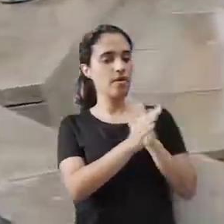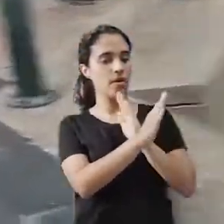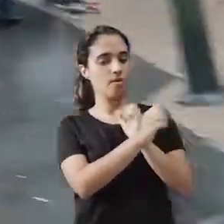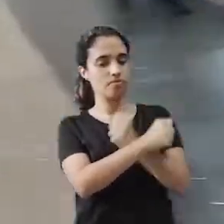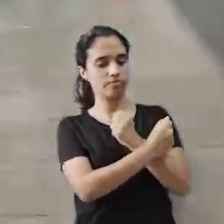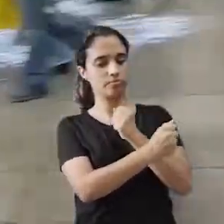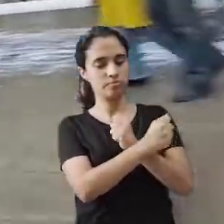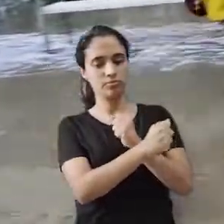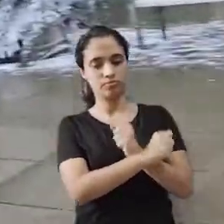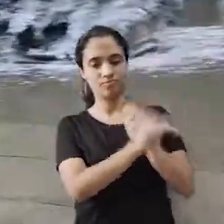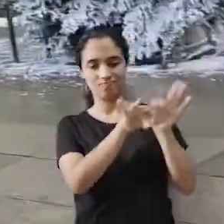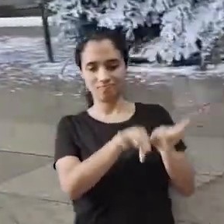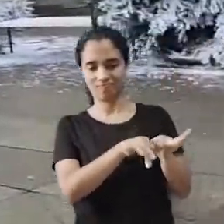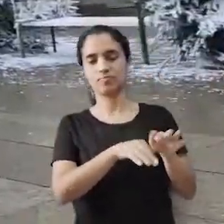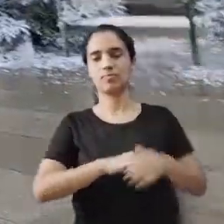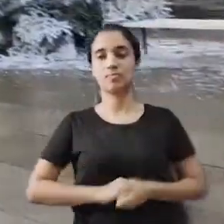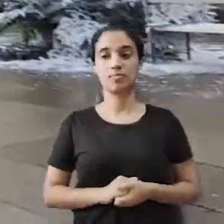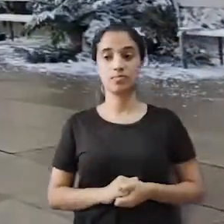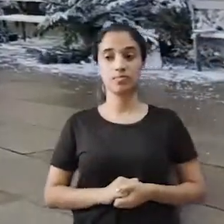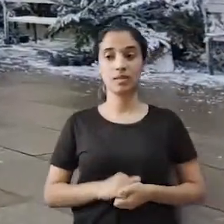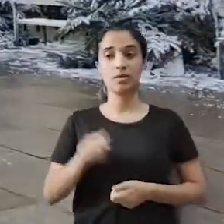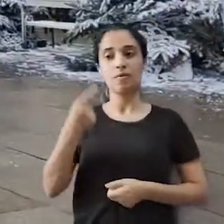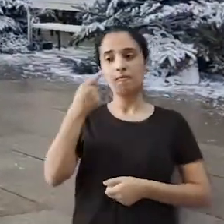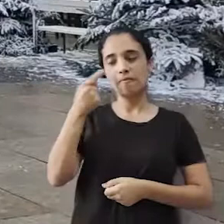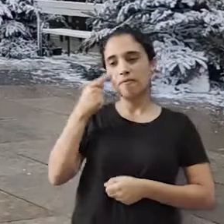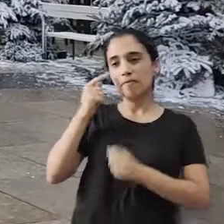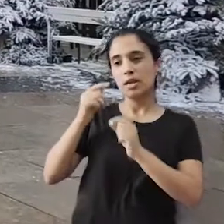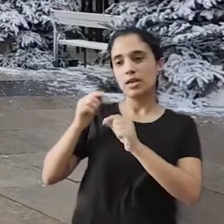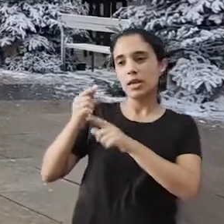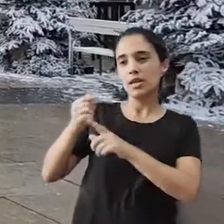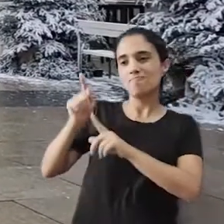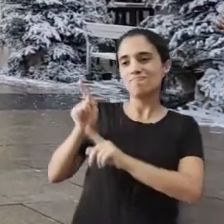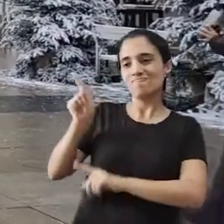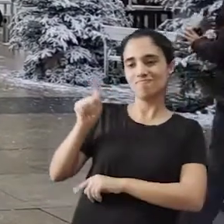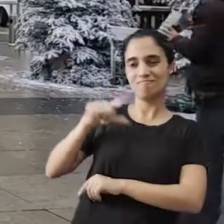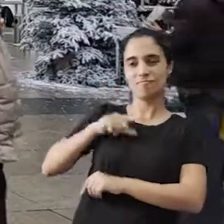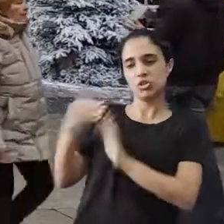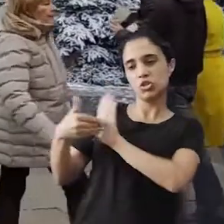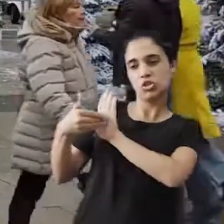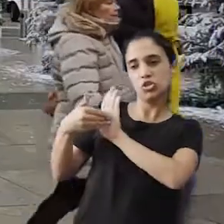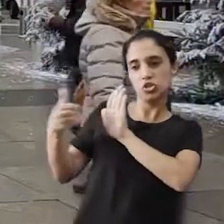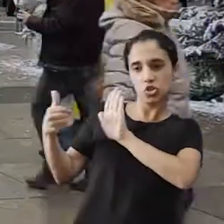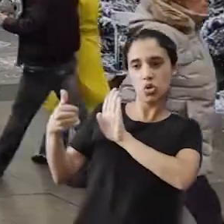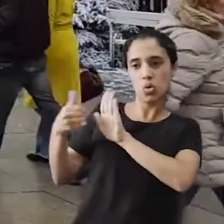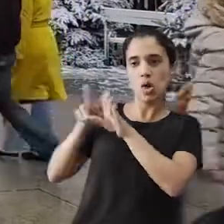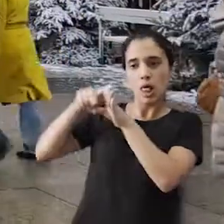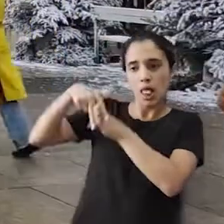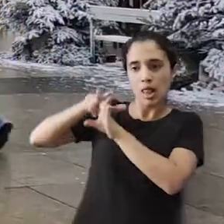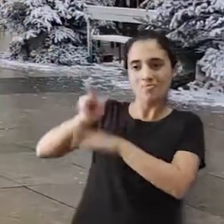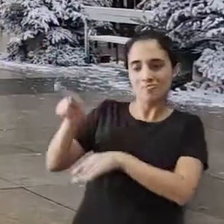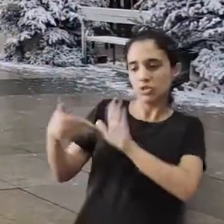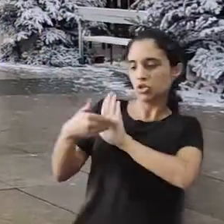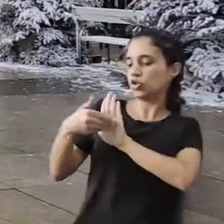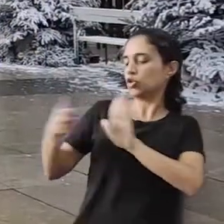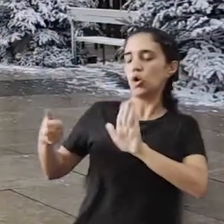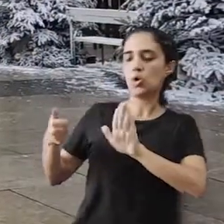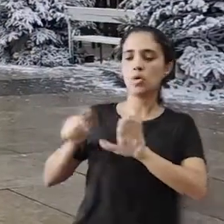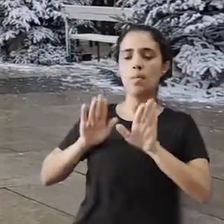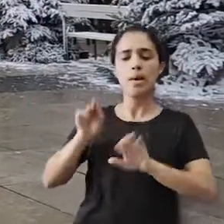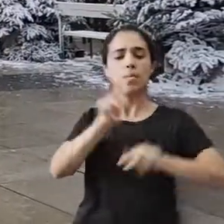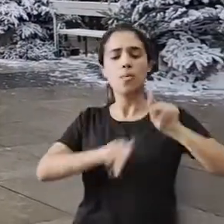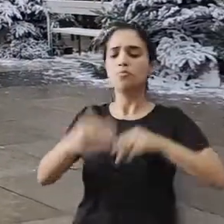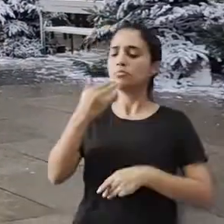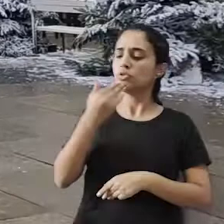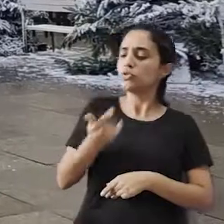aquela estátua lá, ela foi retirada por um período e teve um plebiscito e o povo pediu